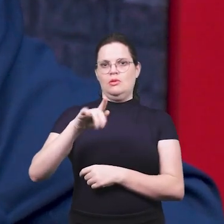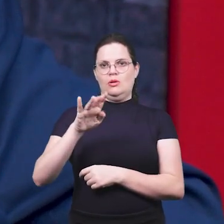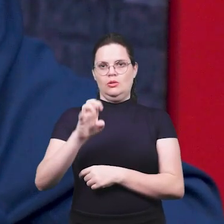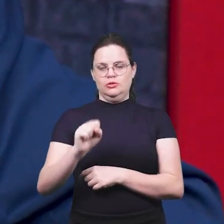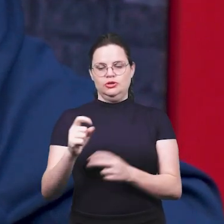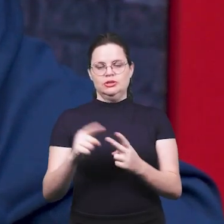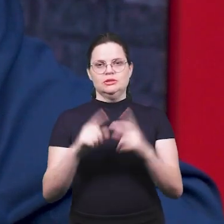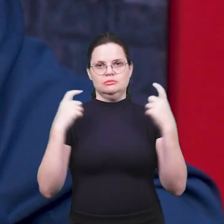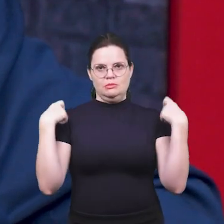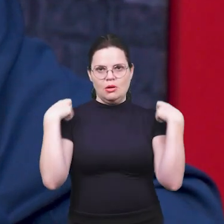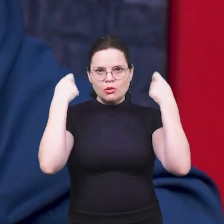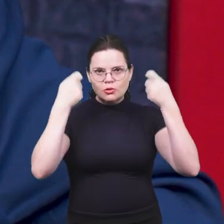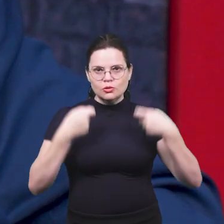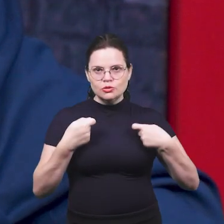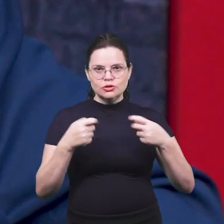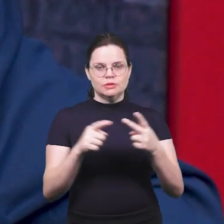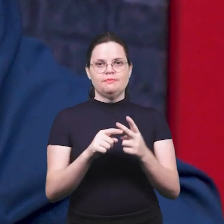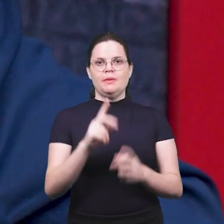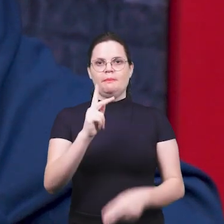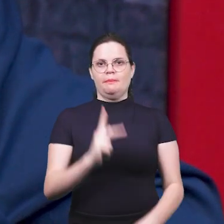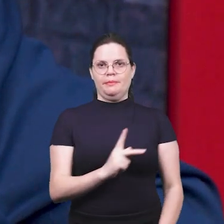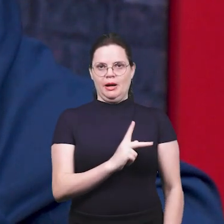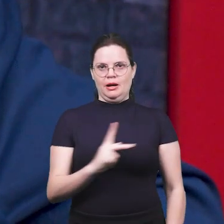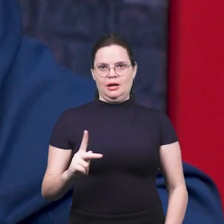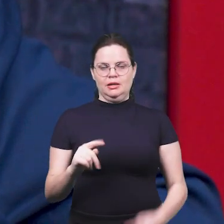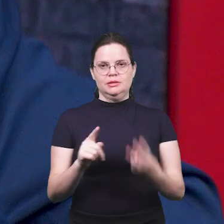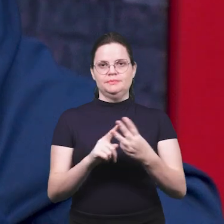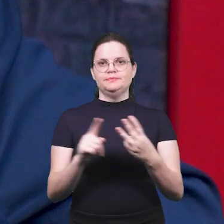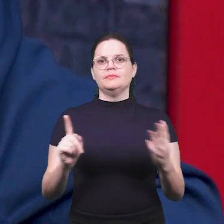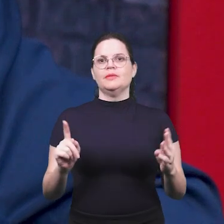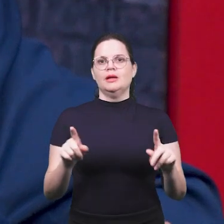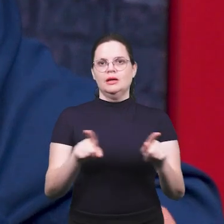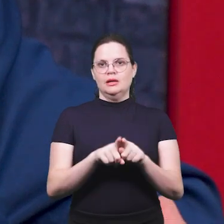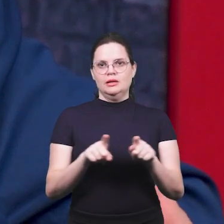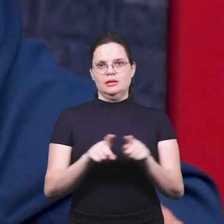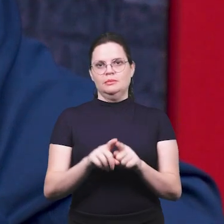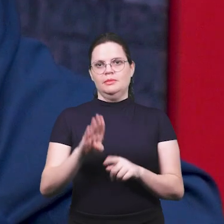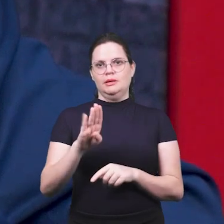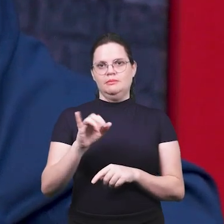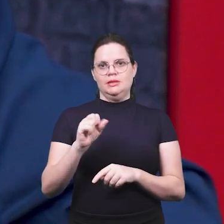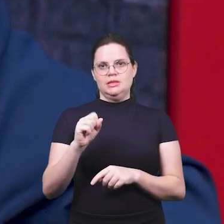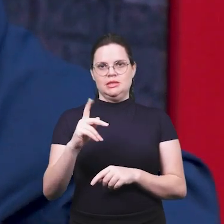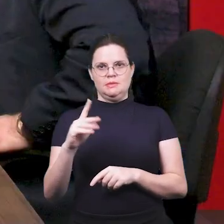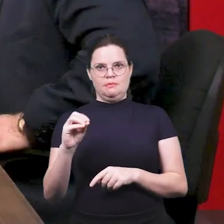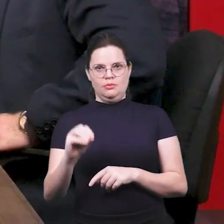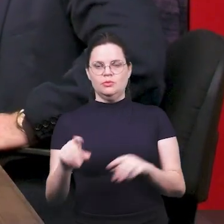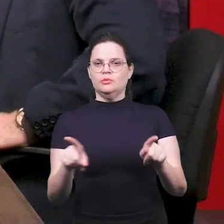padres, os bispos, poderiam ter acesso à Bíblia. Era isso? Sim. Exatamente.